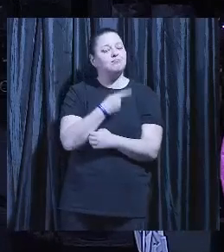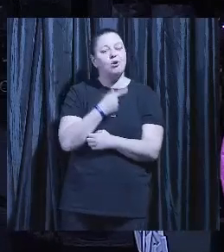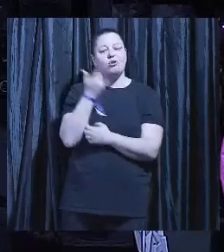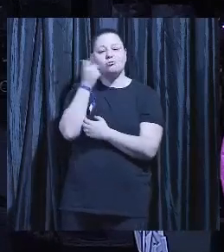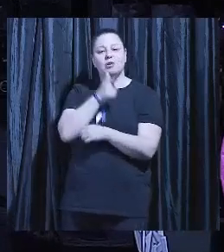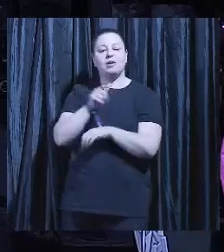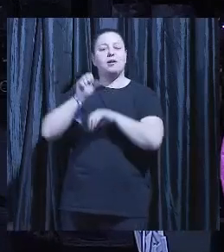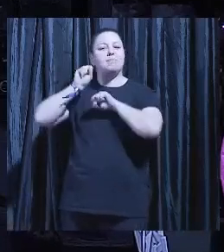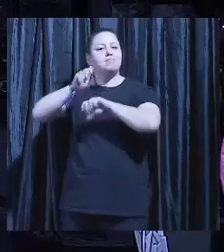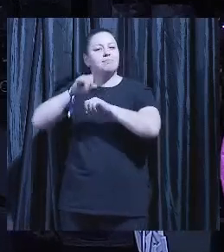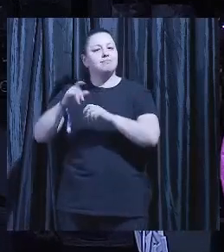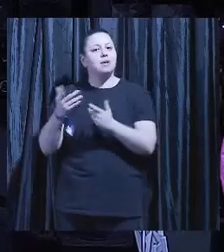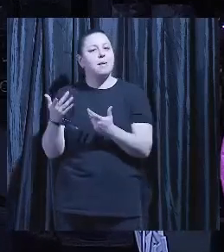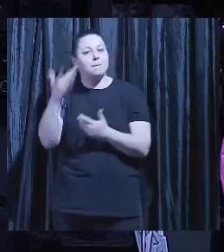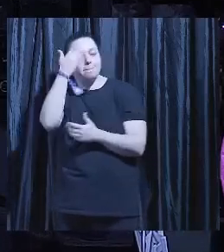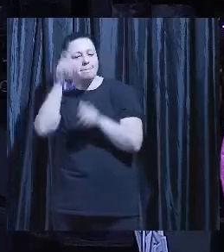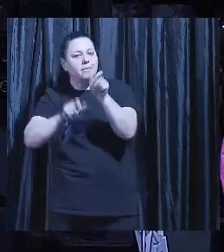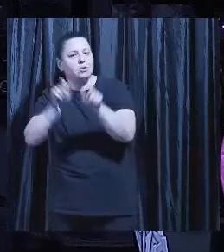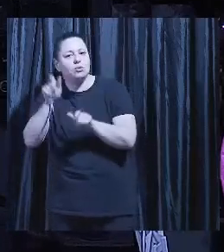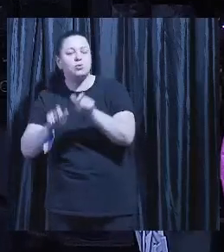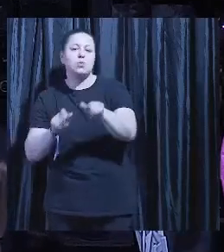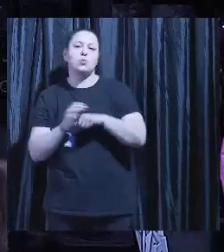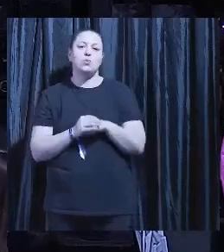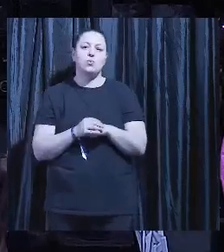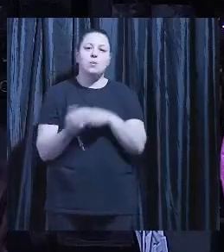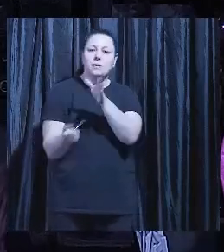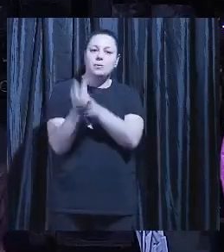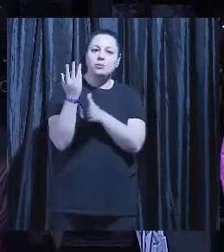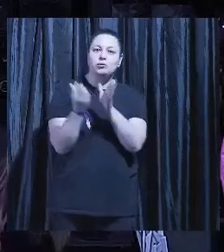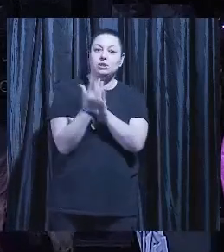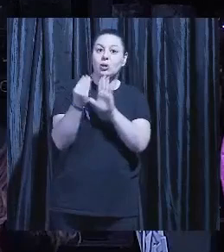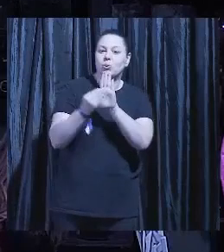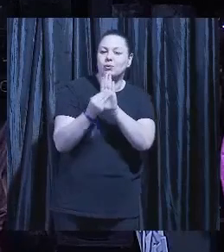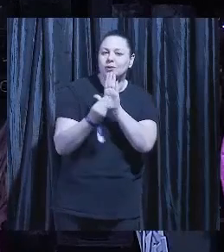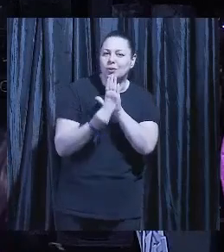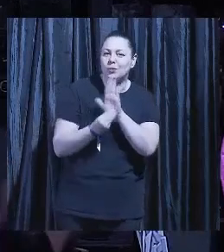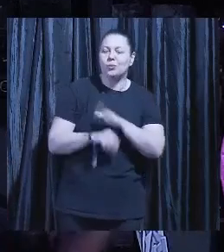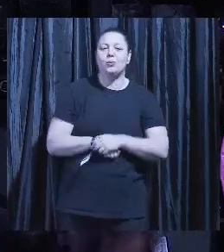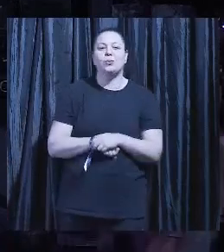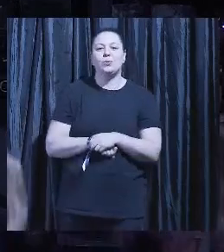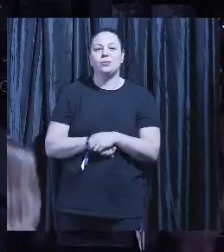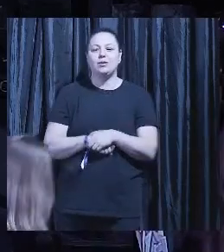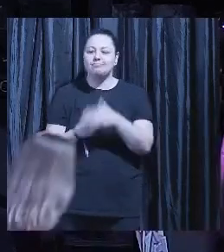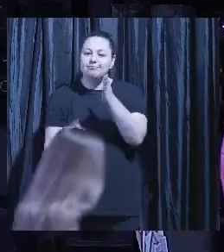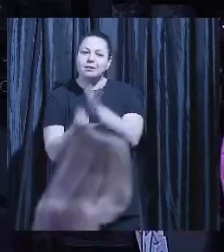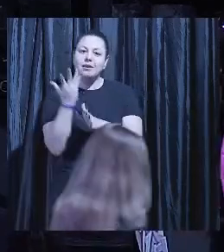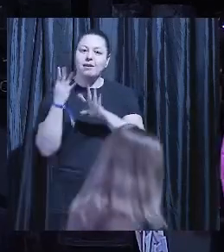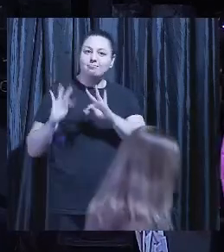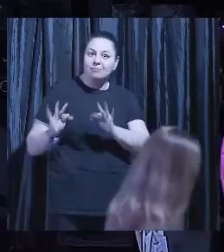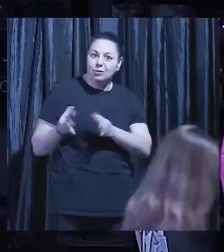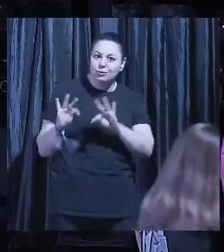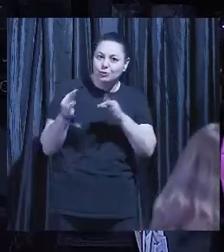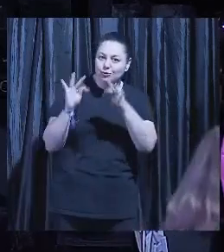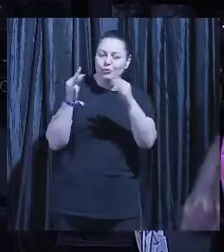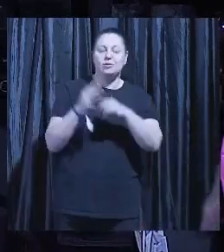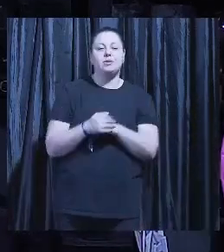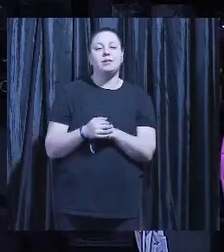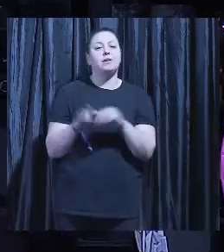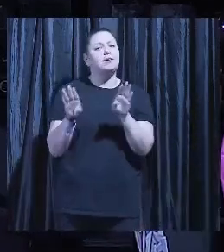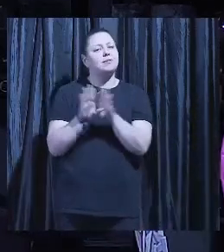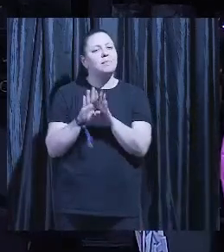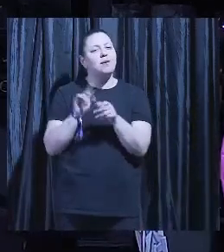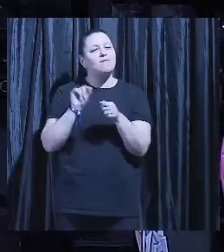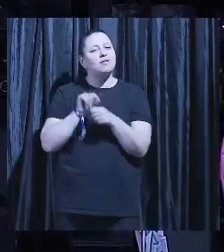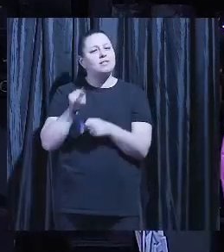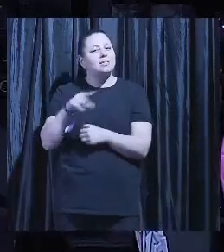pessoas, onde a gente vai produzir conteúdos, desenvolver tecnologias, né, e poder fazer isso de